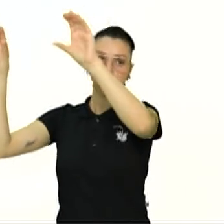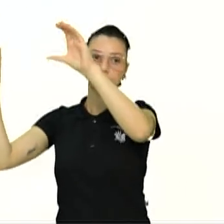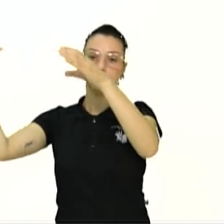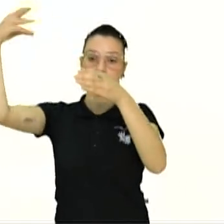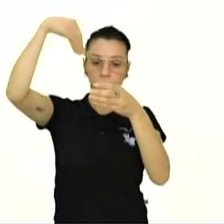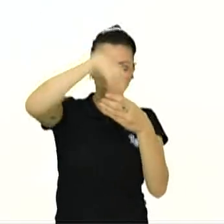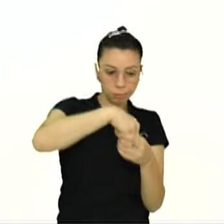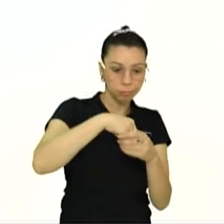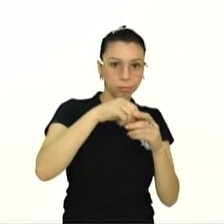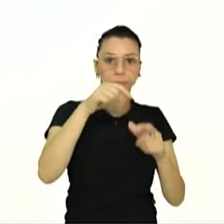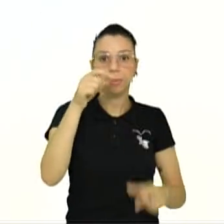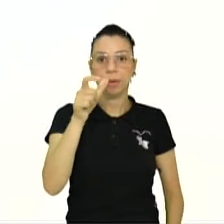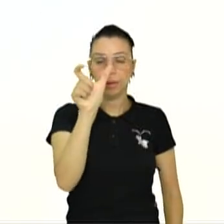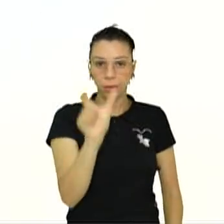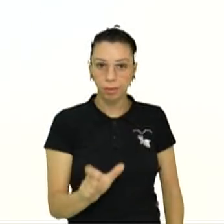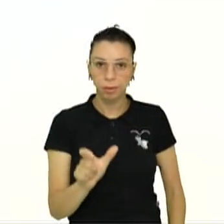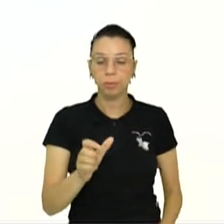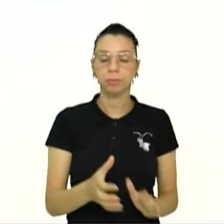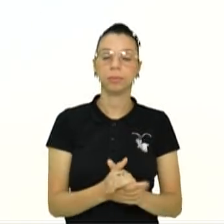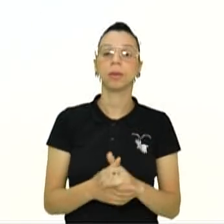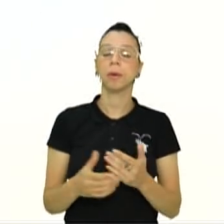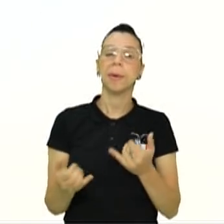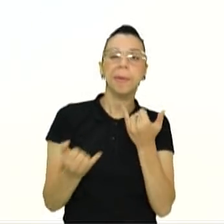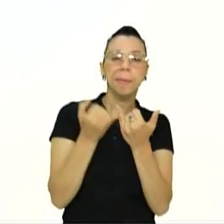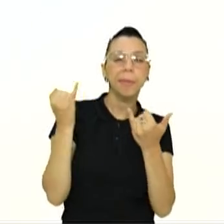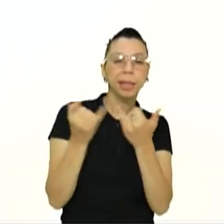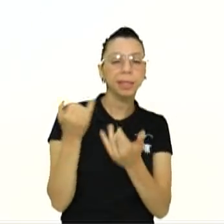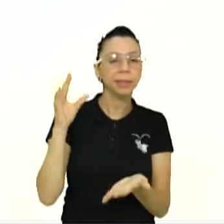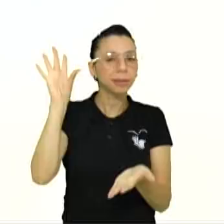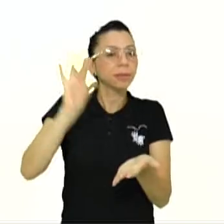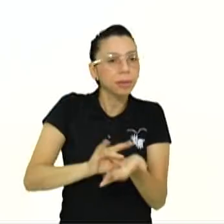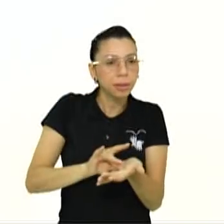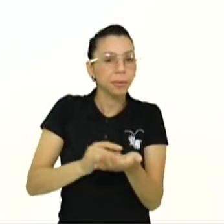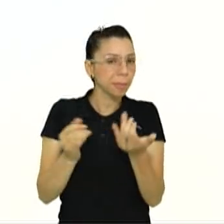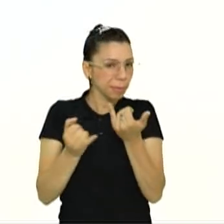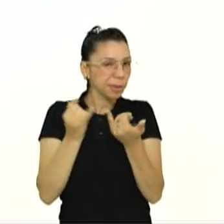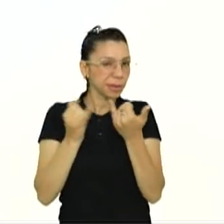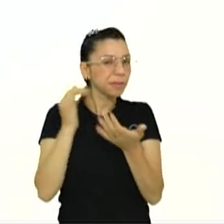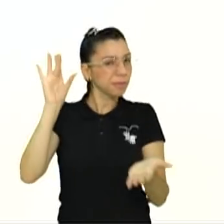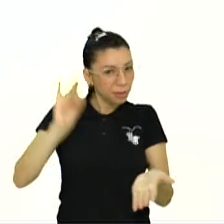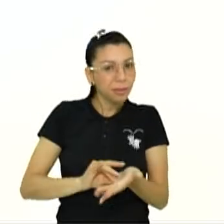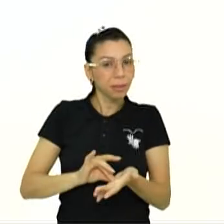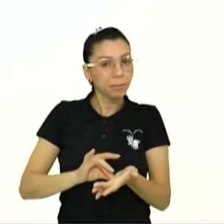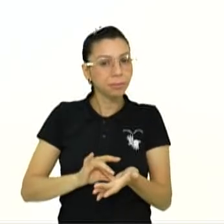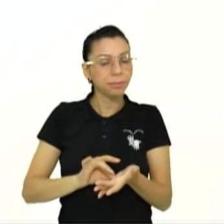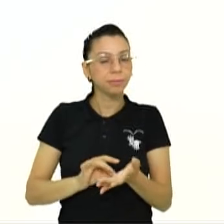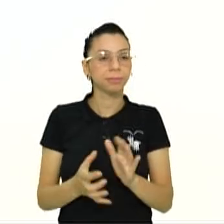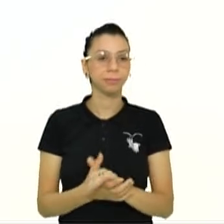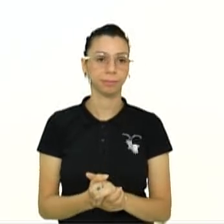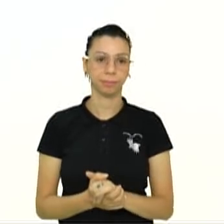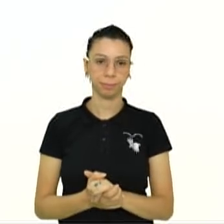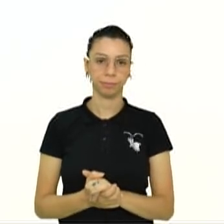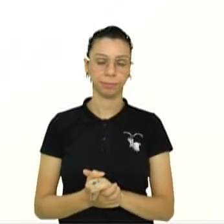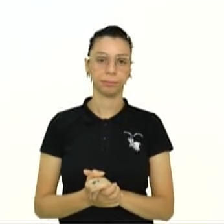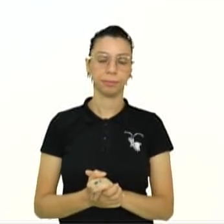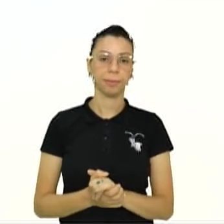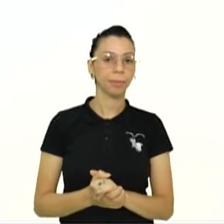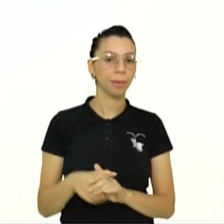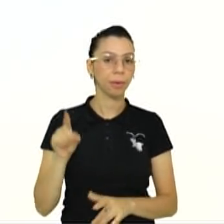reais, que a gente pensa que é verdadeiros, né? Então aqui vocês